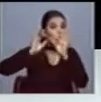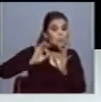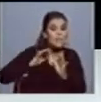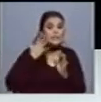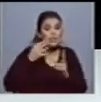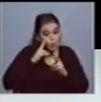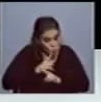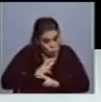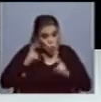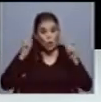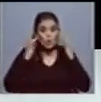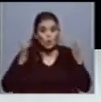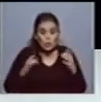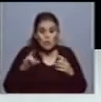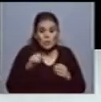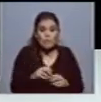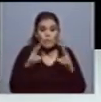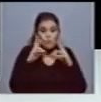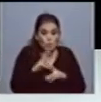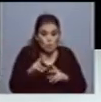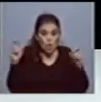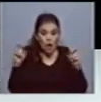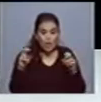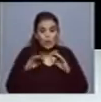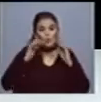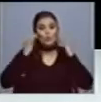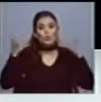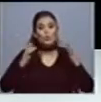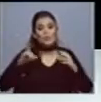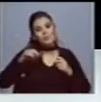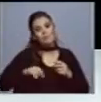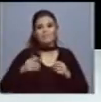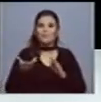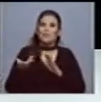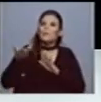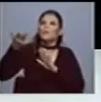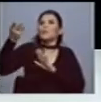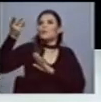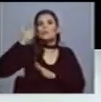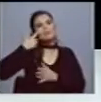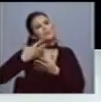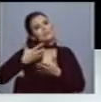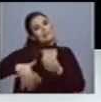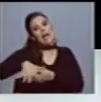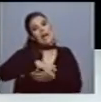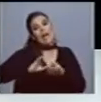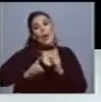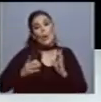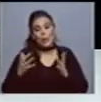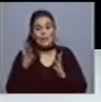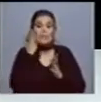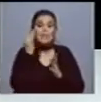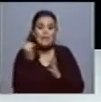essas ondas gravitacionais vão também captar essas ondas gravitacionais. E depois, o santo grau, digamos, desta área, que é